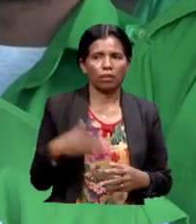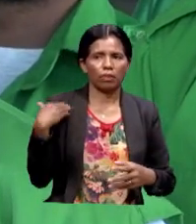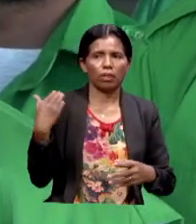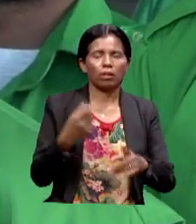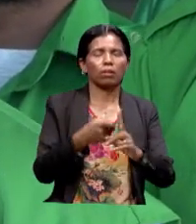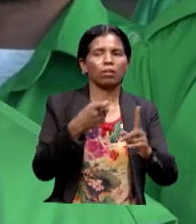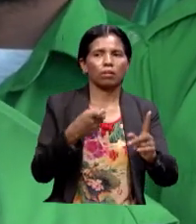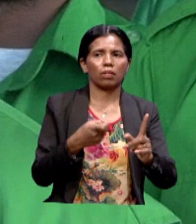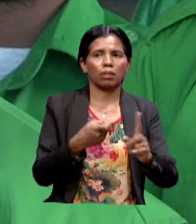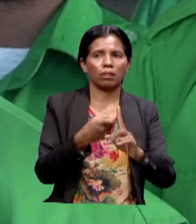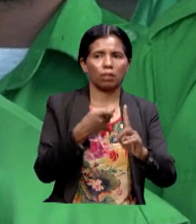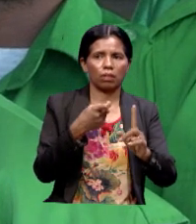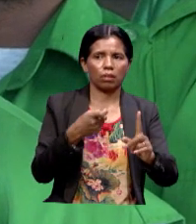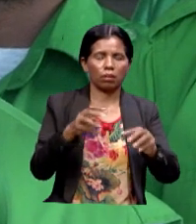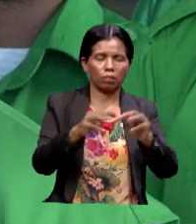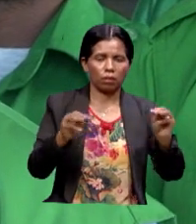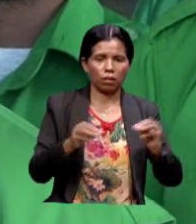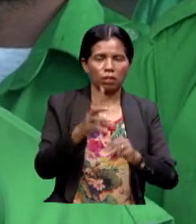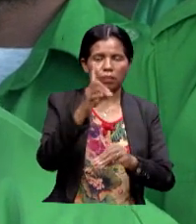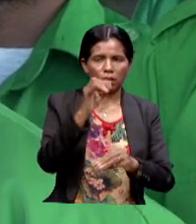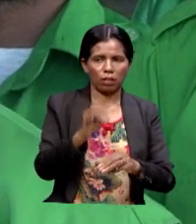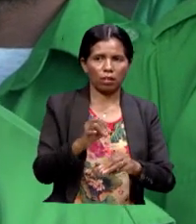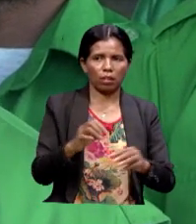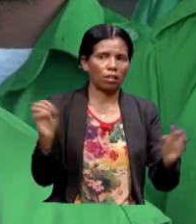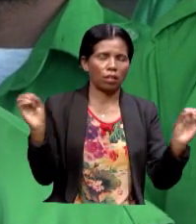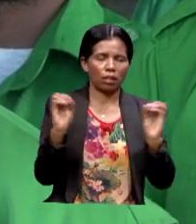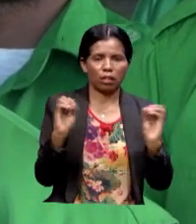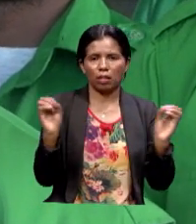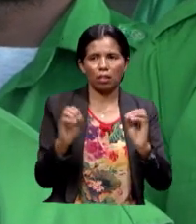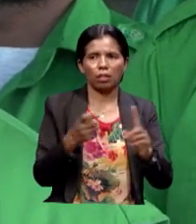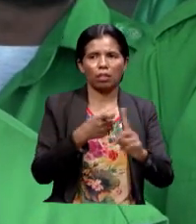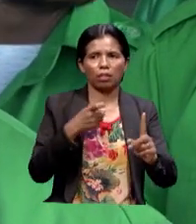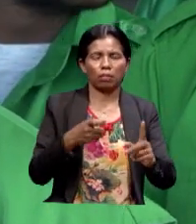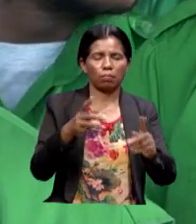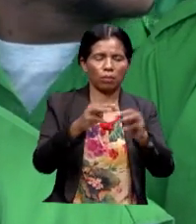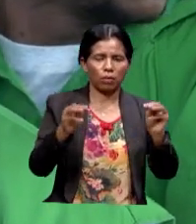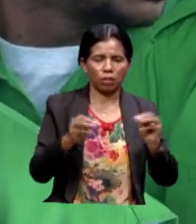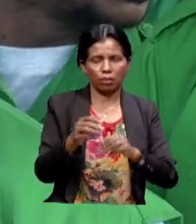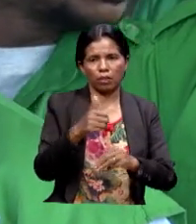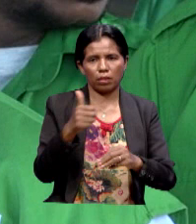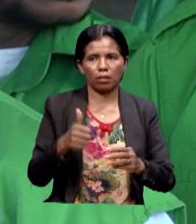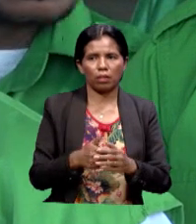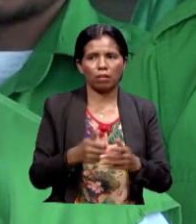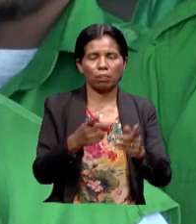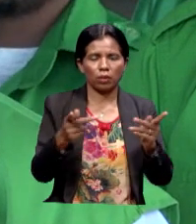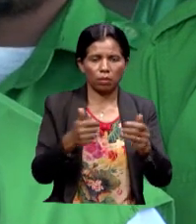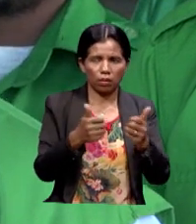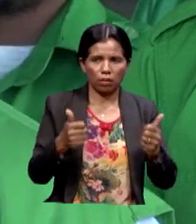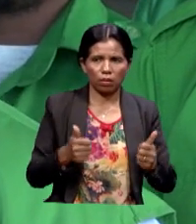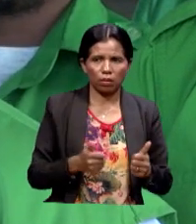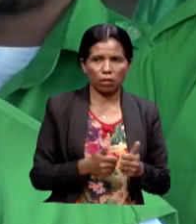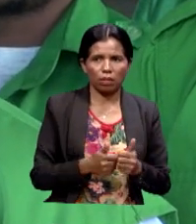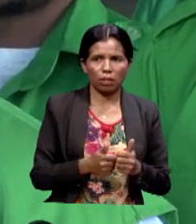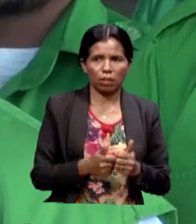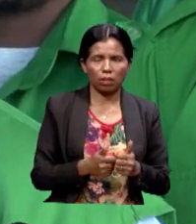jovens ser mais suposto? Os jovens ser hoje é o município de Lidet, né? Lá, carro do município. Você é posto administrativo?